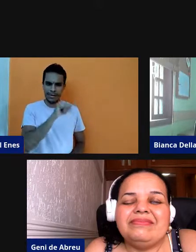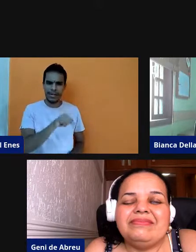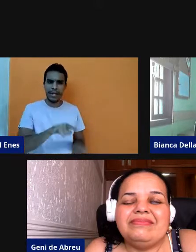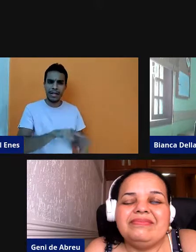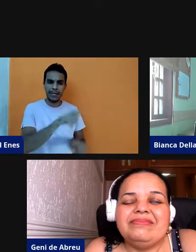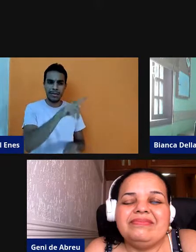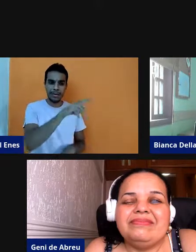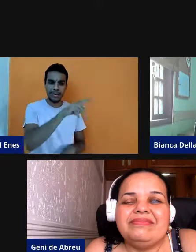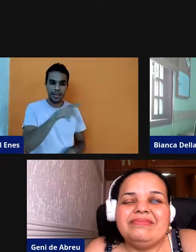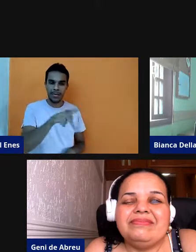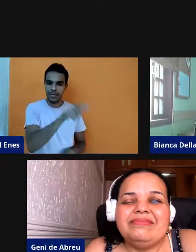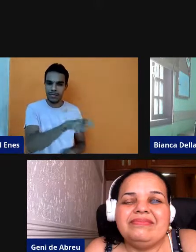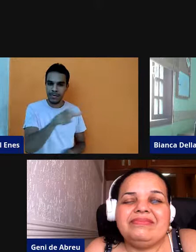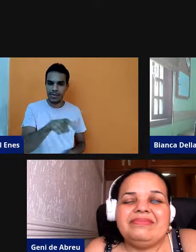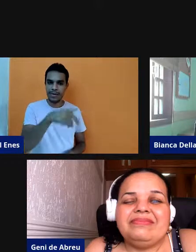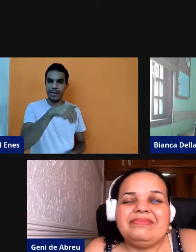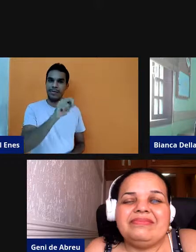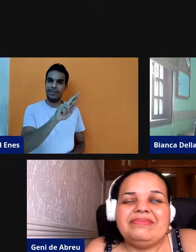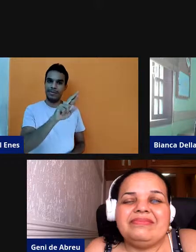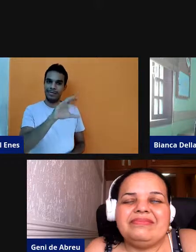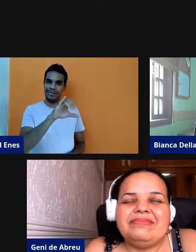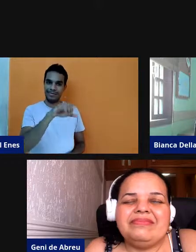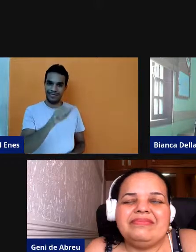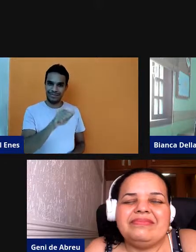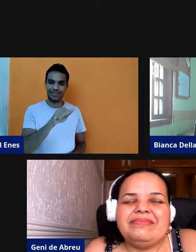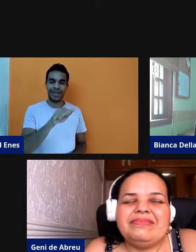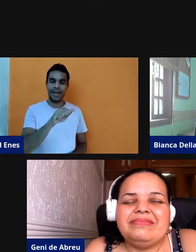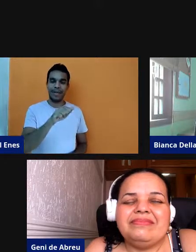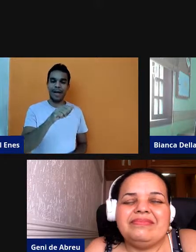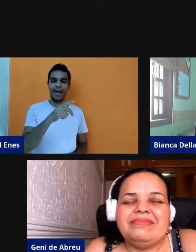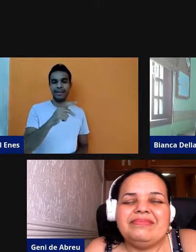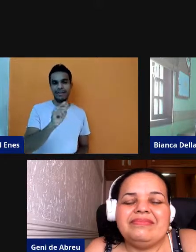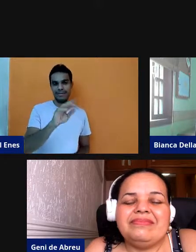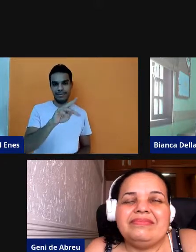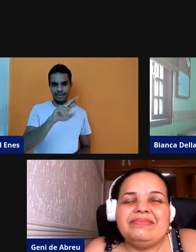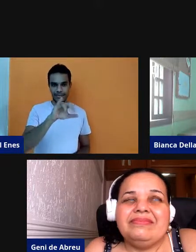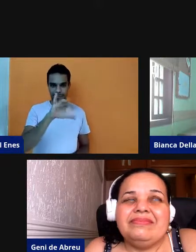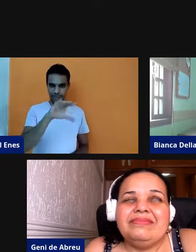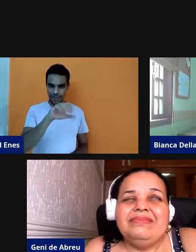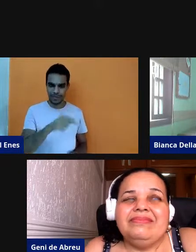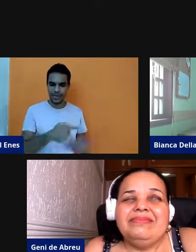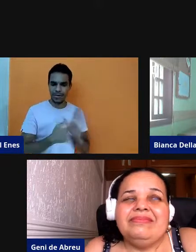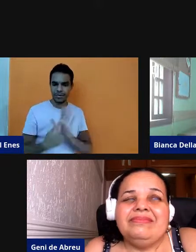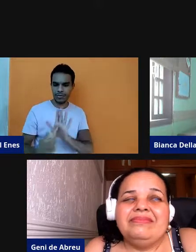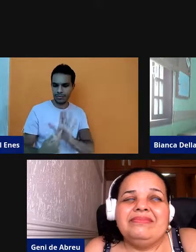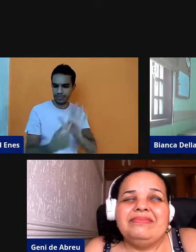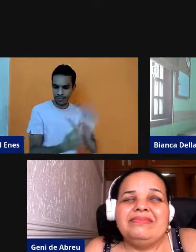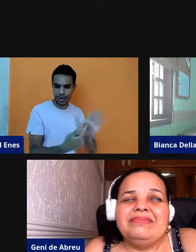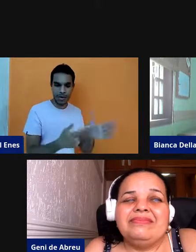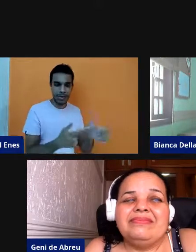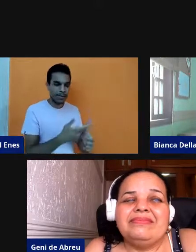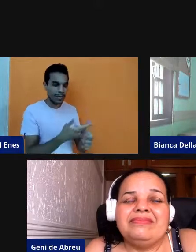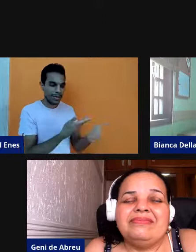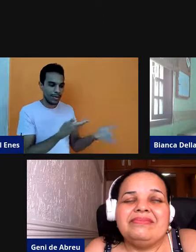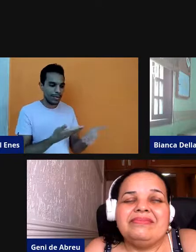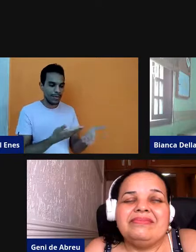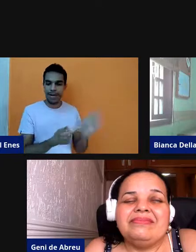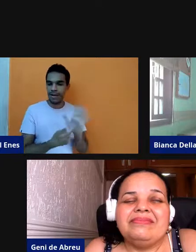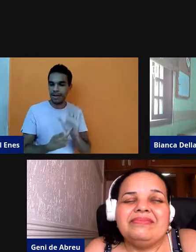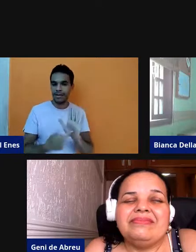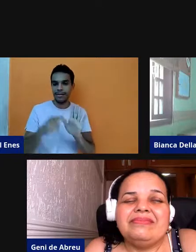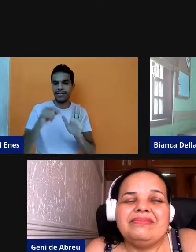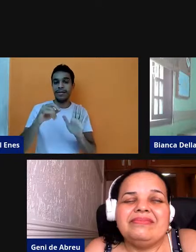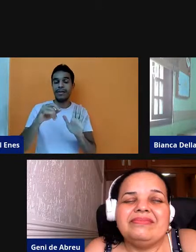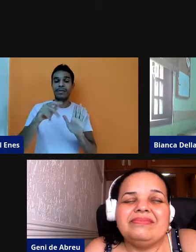Patrícia. Vou aqui apresentar todo mundo, então começando pela Patrícia, que é a nossa convidada, que não é do PC hoje,